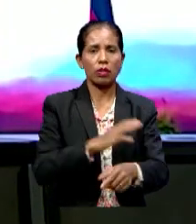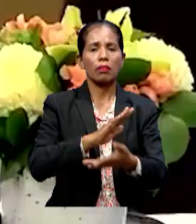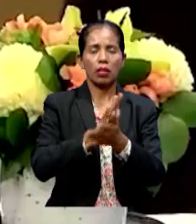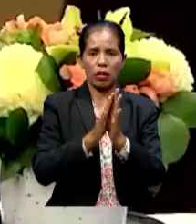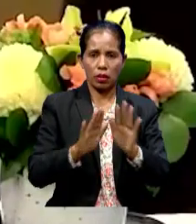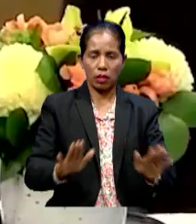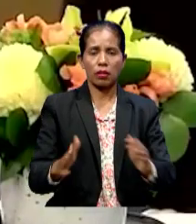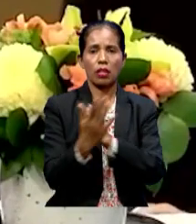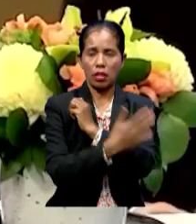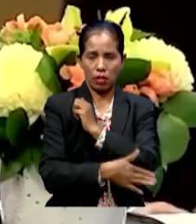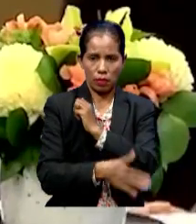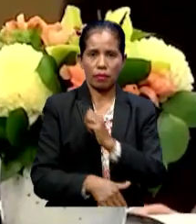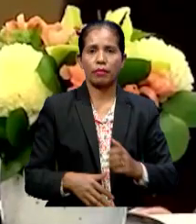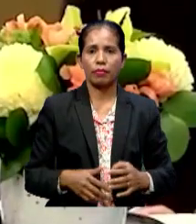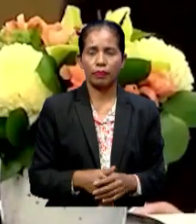nação.